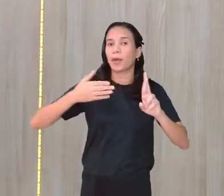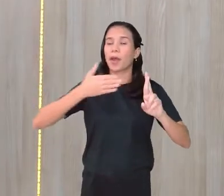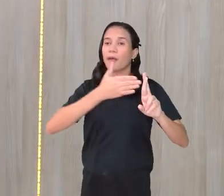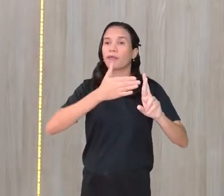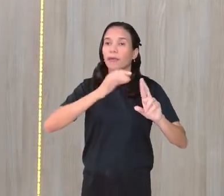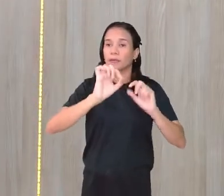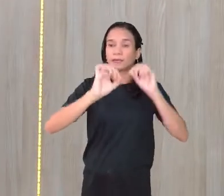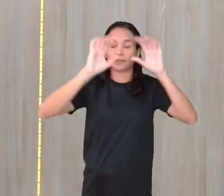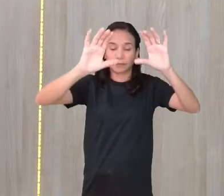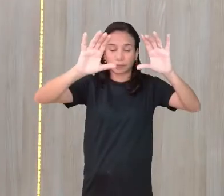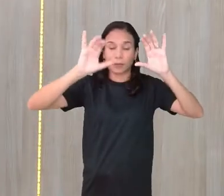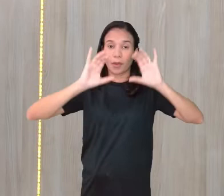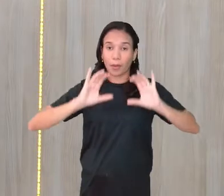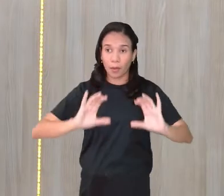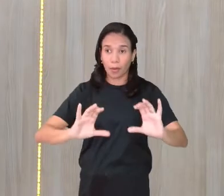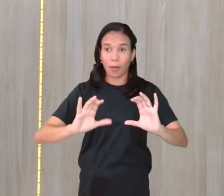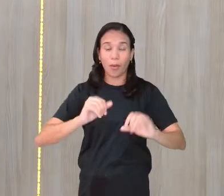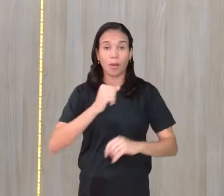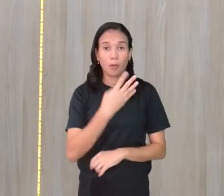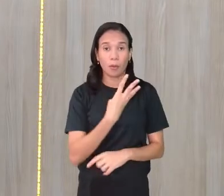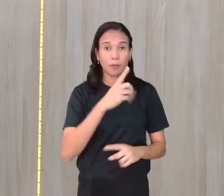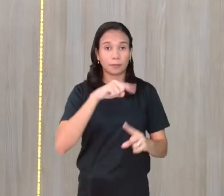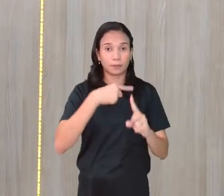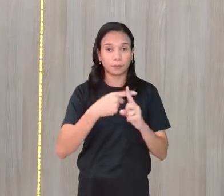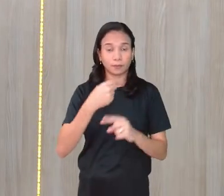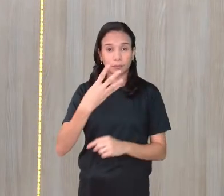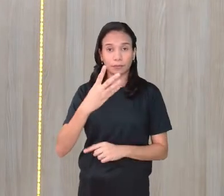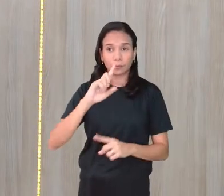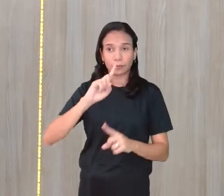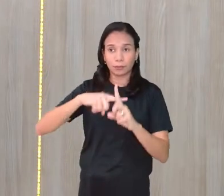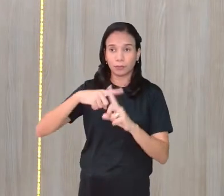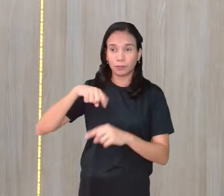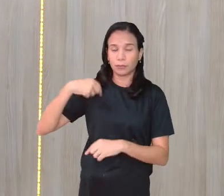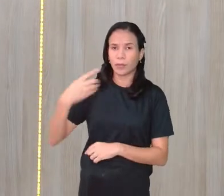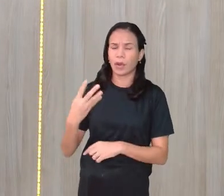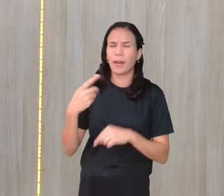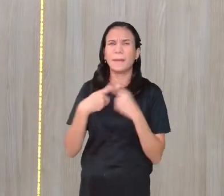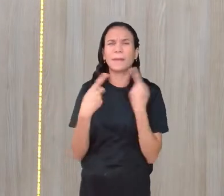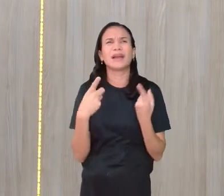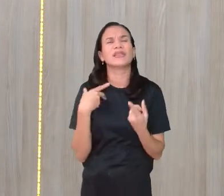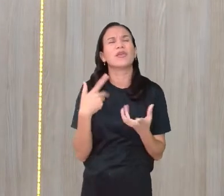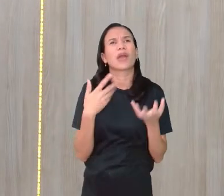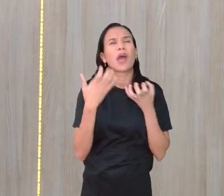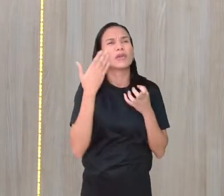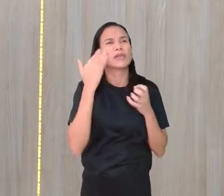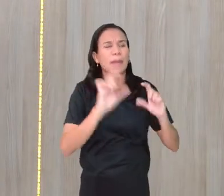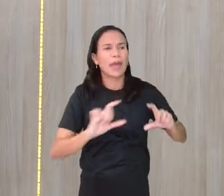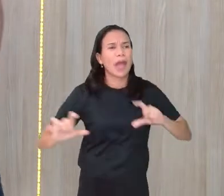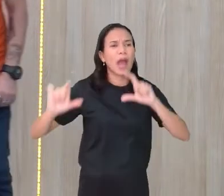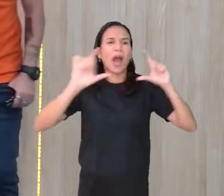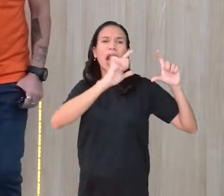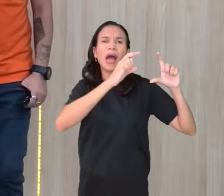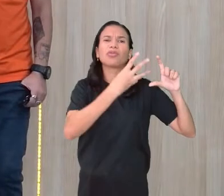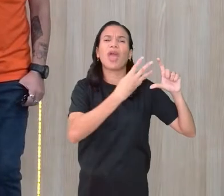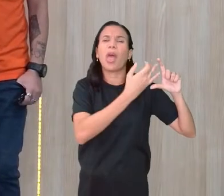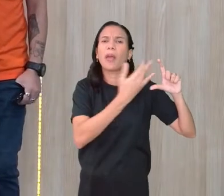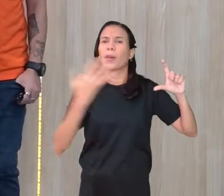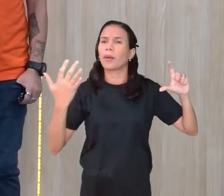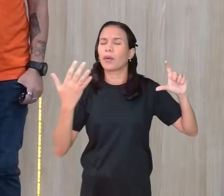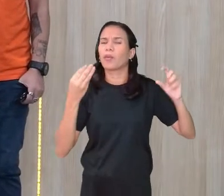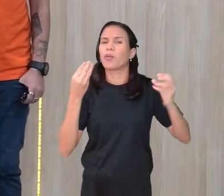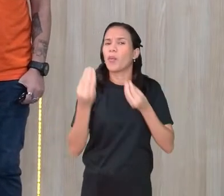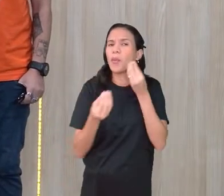a adição, desculpe, 4 mais 4 mais 4. E para essa daqui, ó, 3 mais 3 mais 3 mais 3, qual